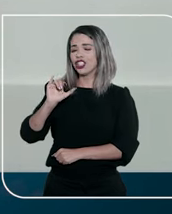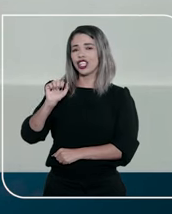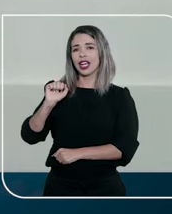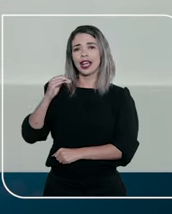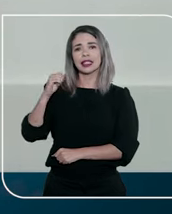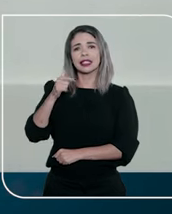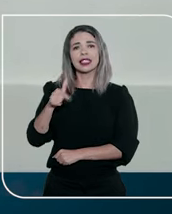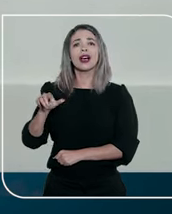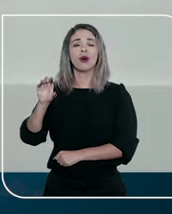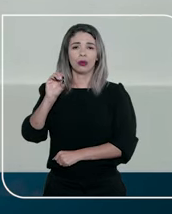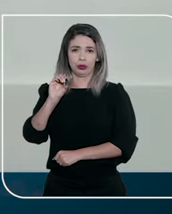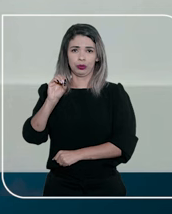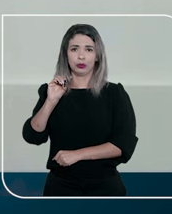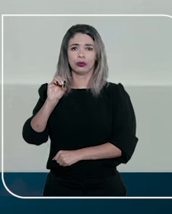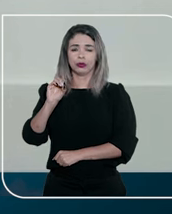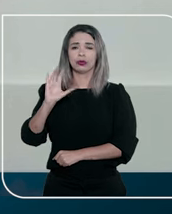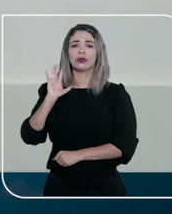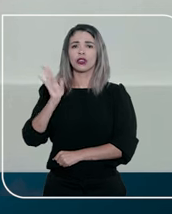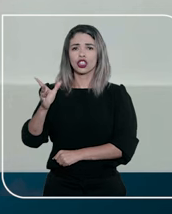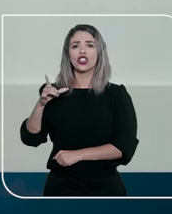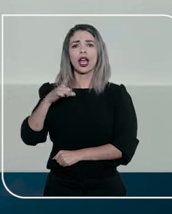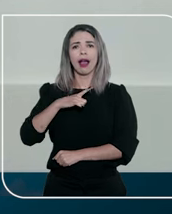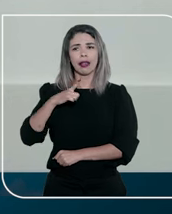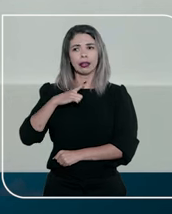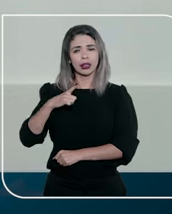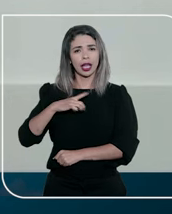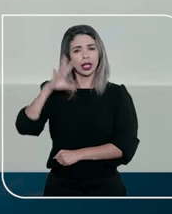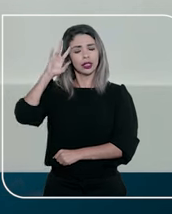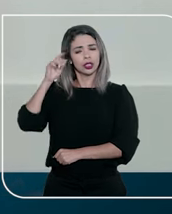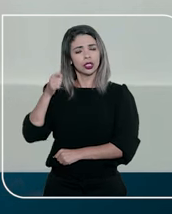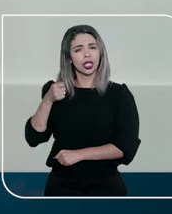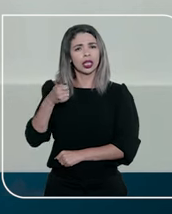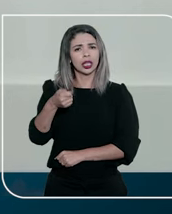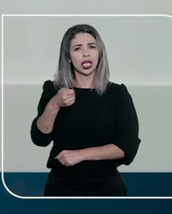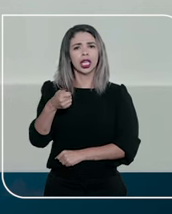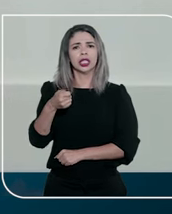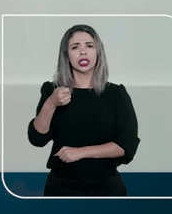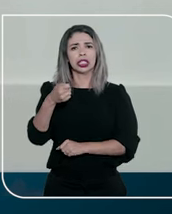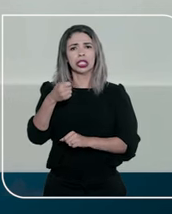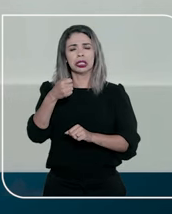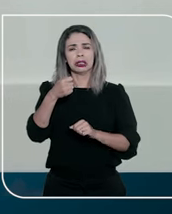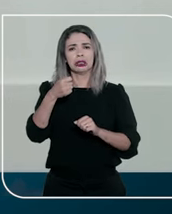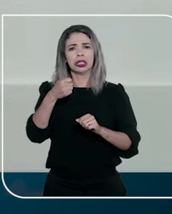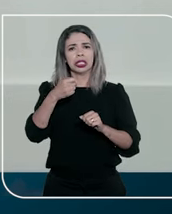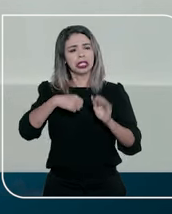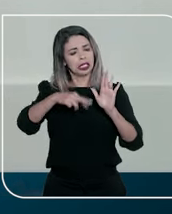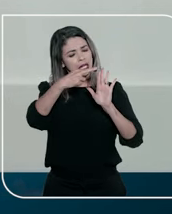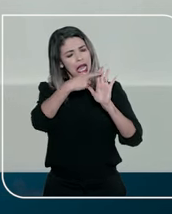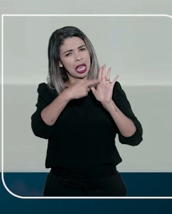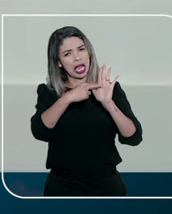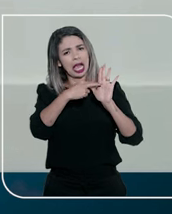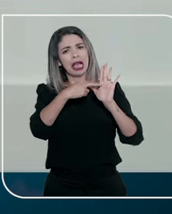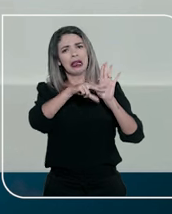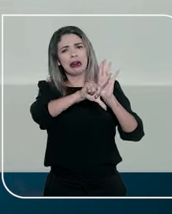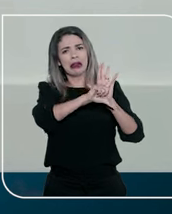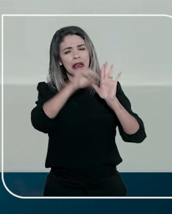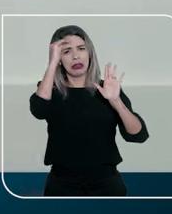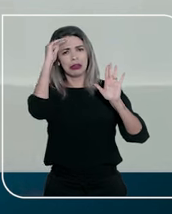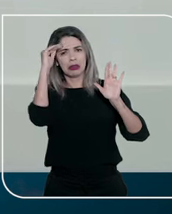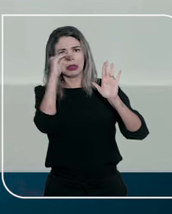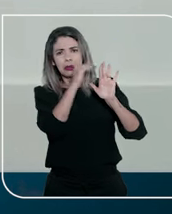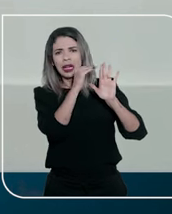Sentenças ou acordos que não observam a própria regulamentação, a própria legislação aplicável, como o Código Brasileiro